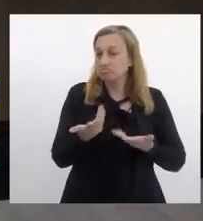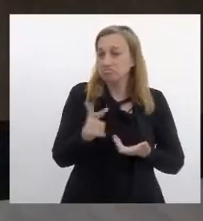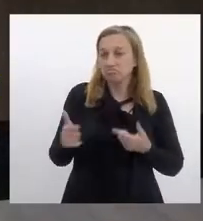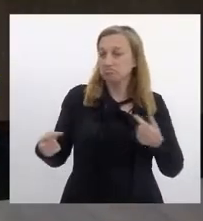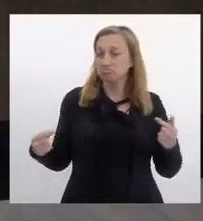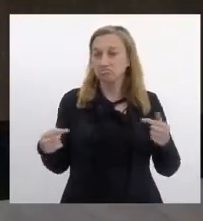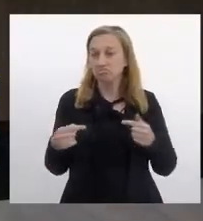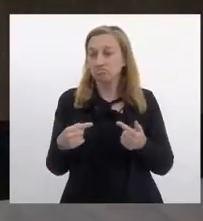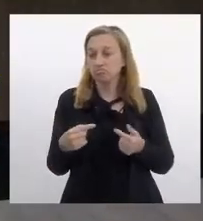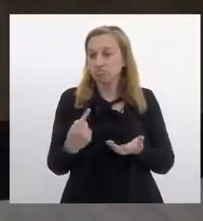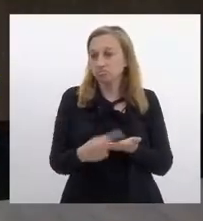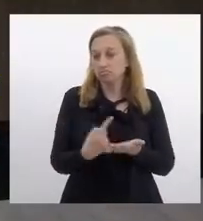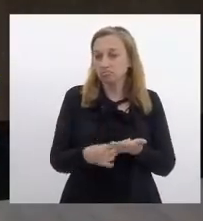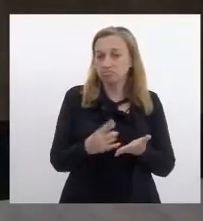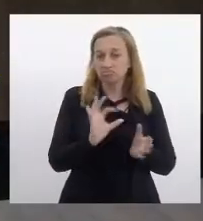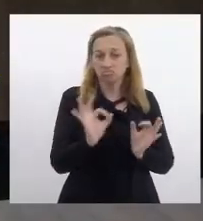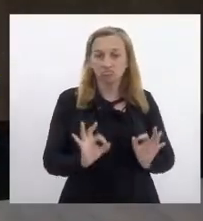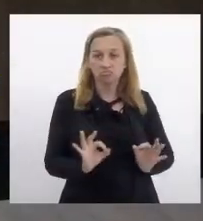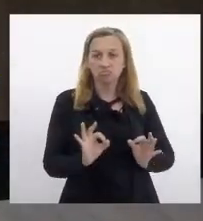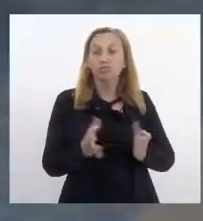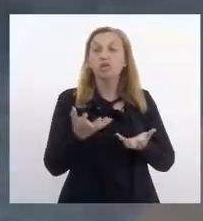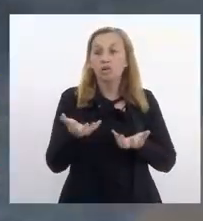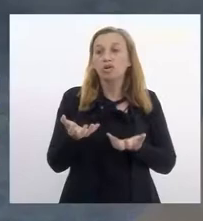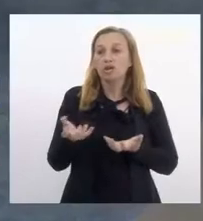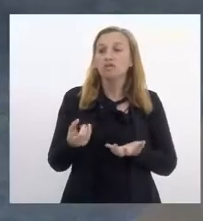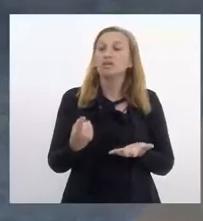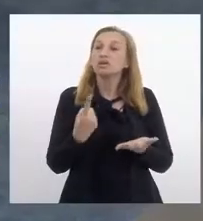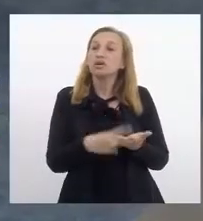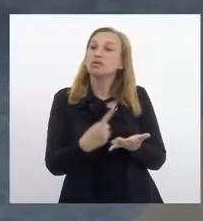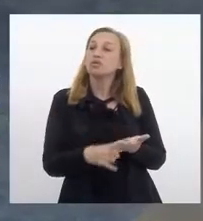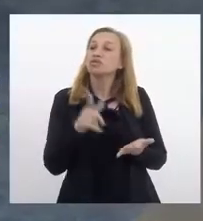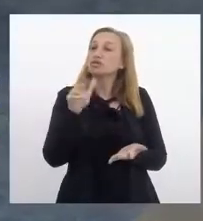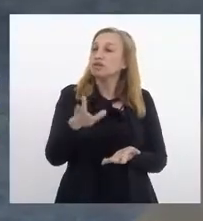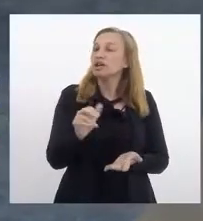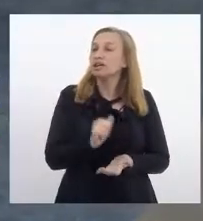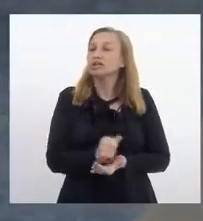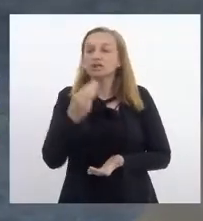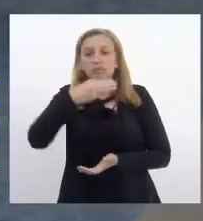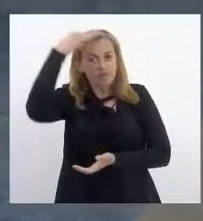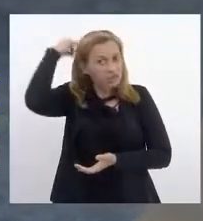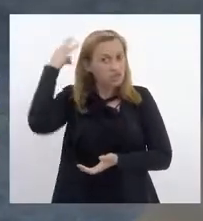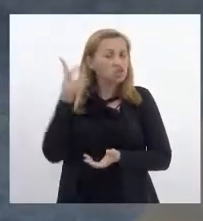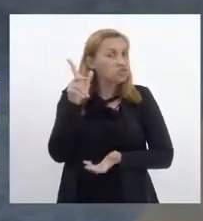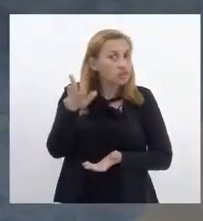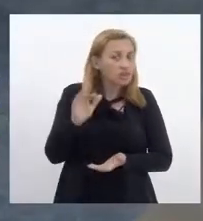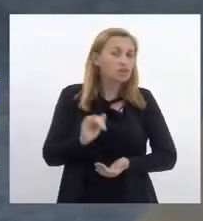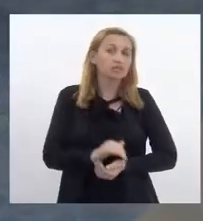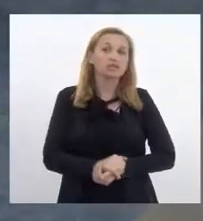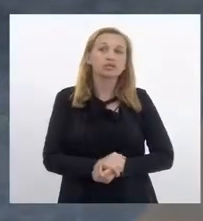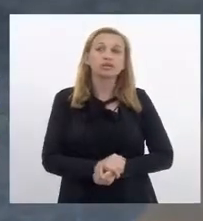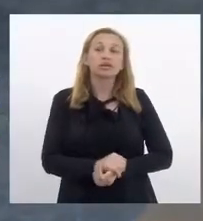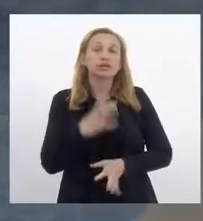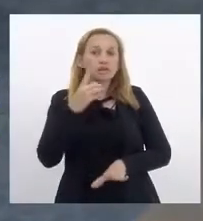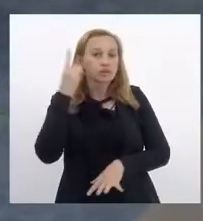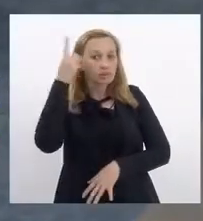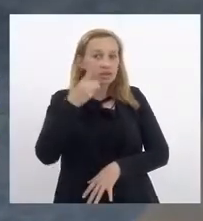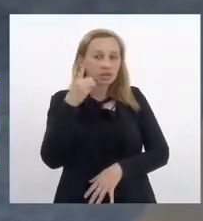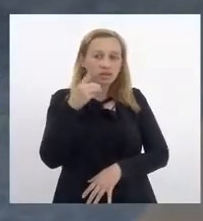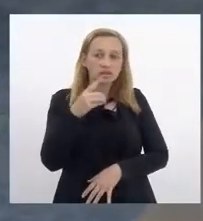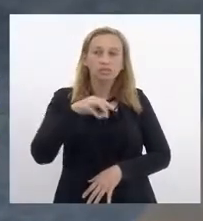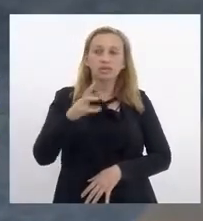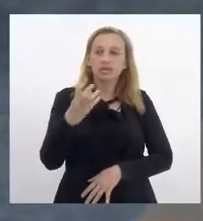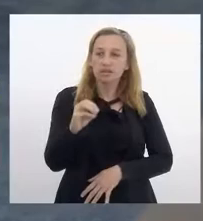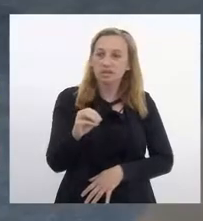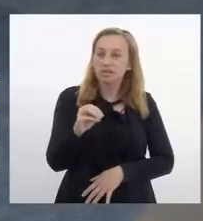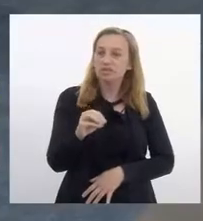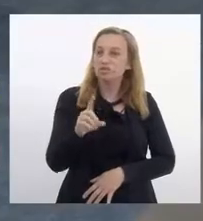dizer, eu não estou dizendo que não, nós não vamos debater um o tema. Eu quero fazer um acordo diferente, Márcio. Fazer um acordo diferente. O deputado Marcelo Dino apresentou a matéria sobre não, isso.